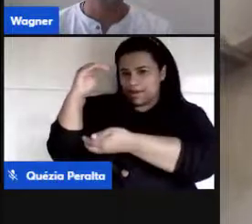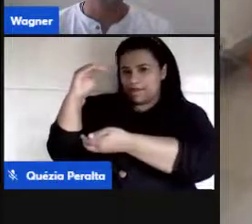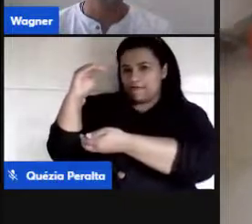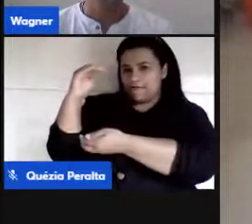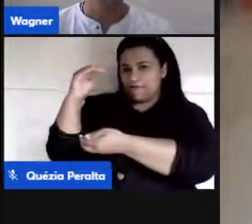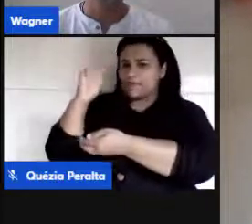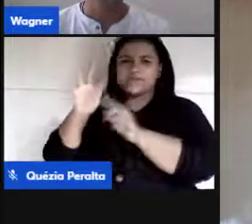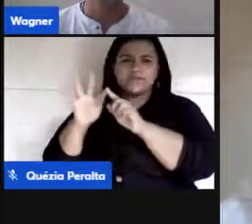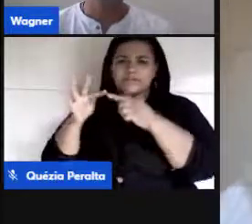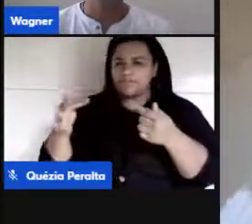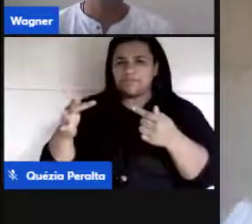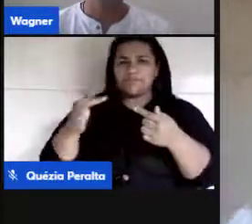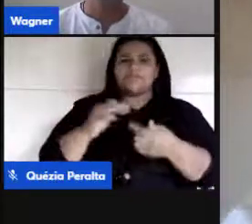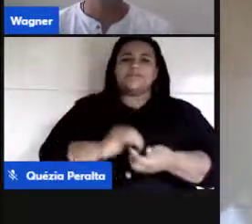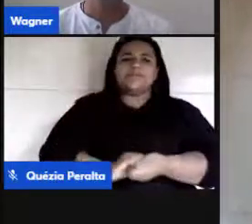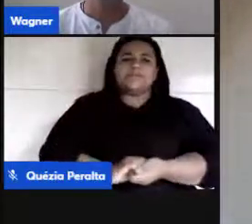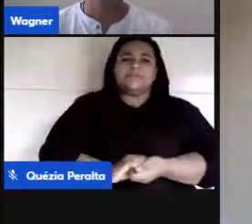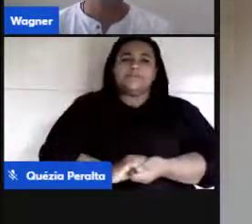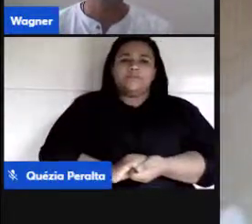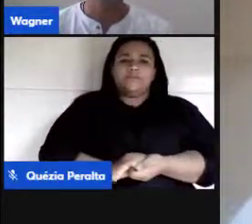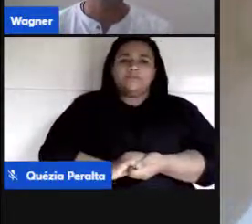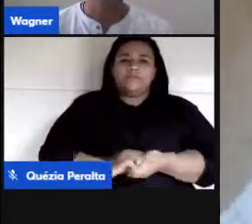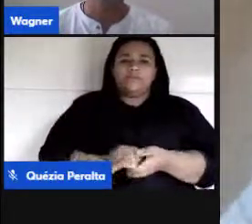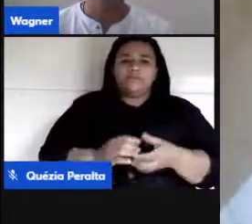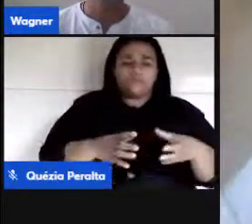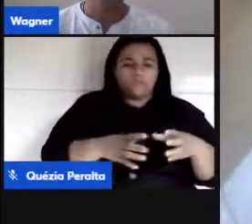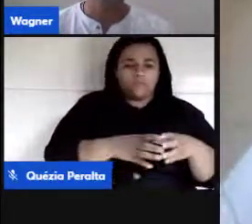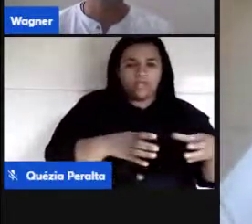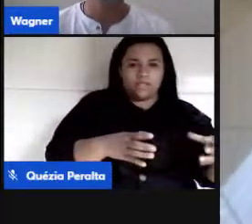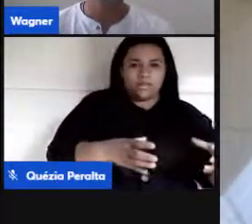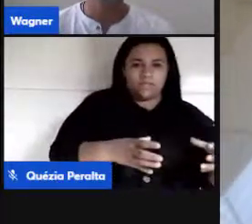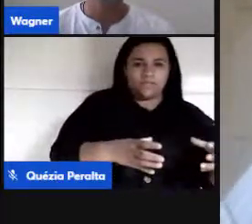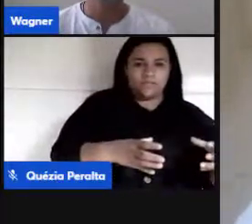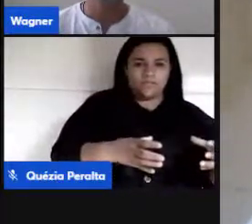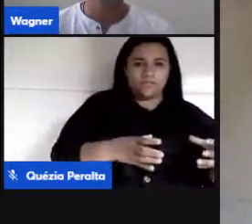Simples. O controle do balão,